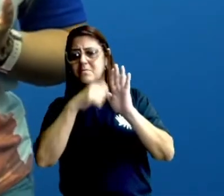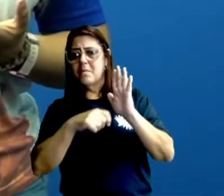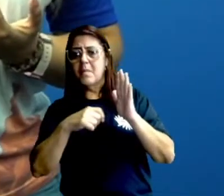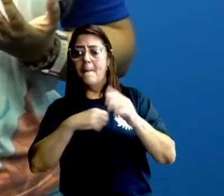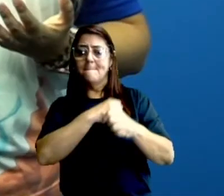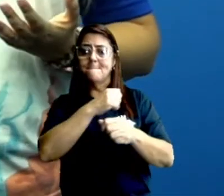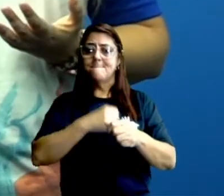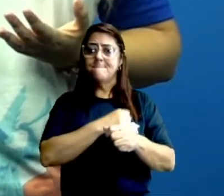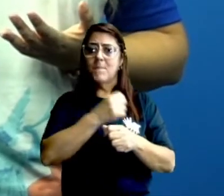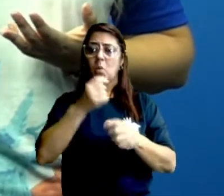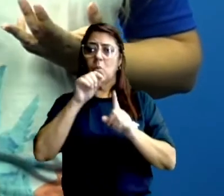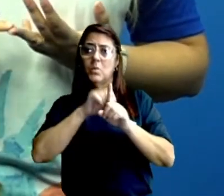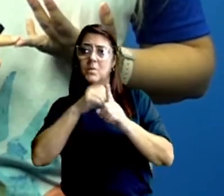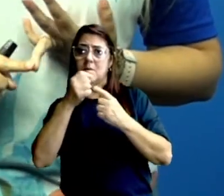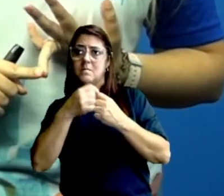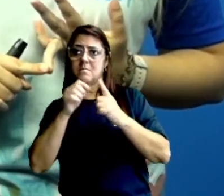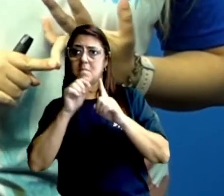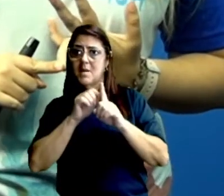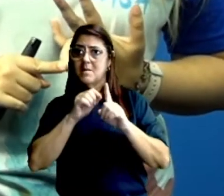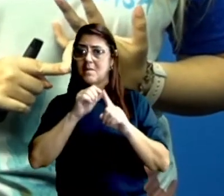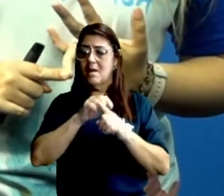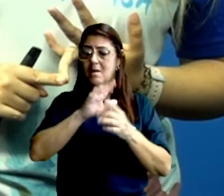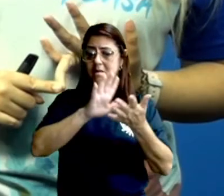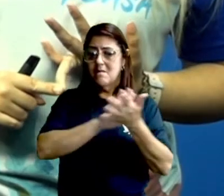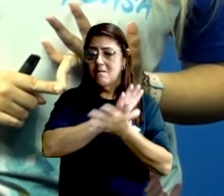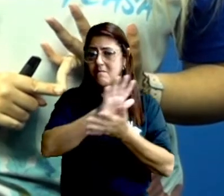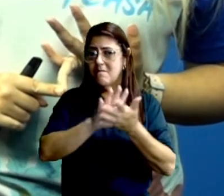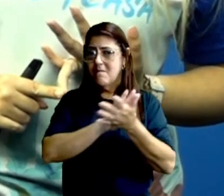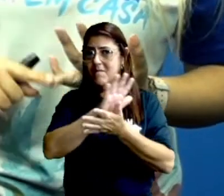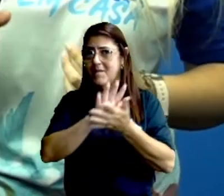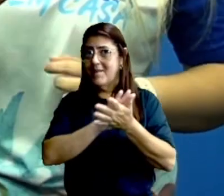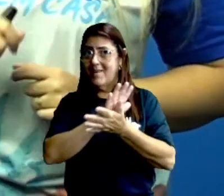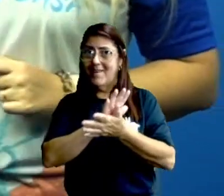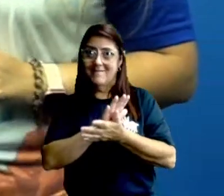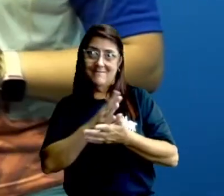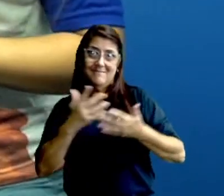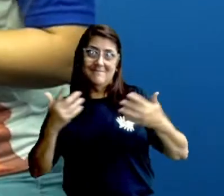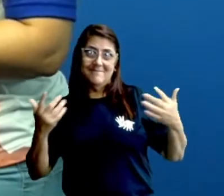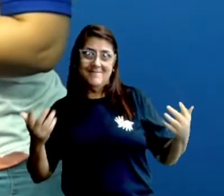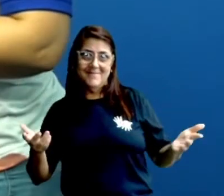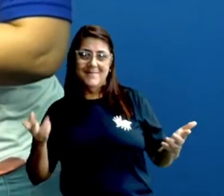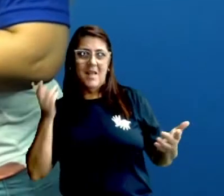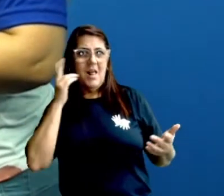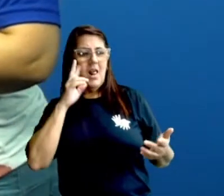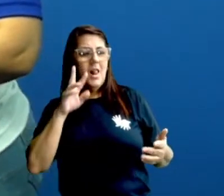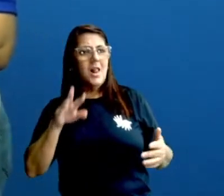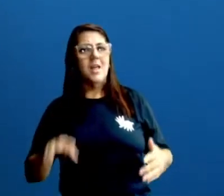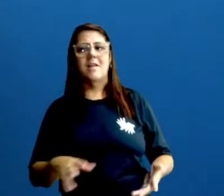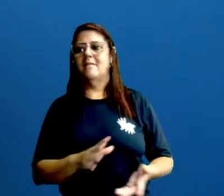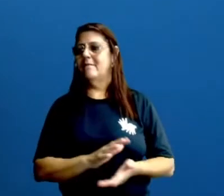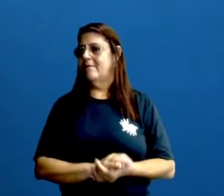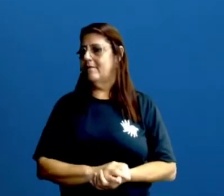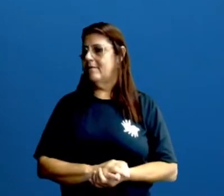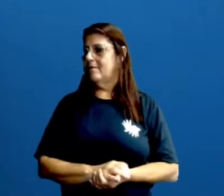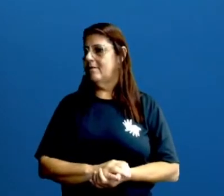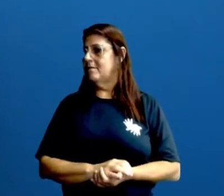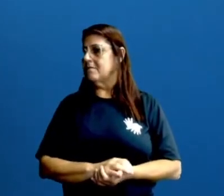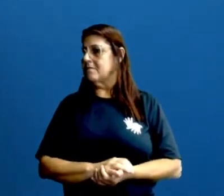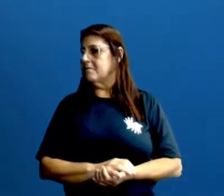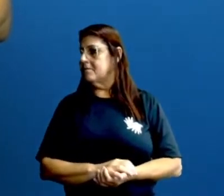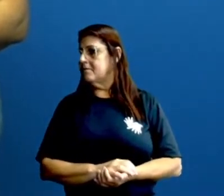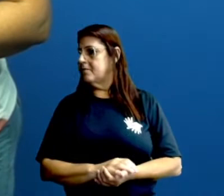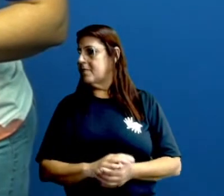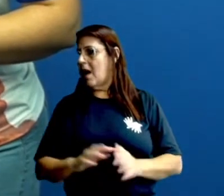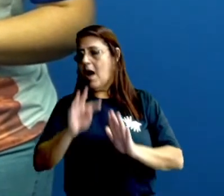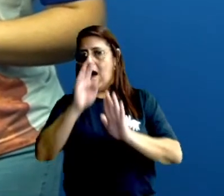de banana e a do brigadeiro, lembra disso? Então, o que acontece?